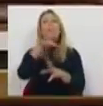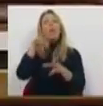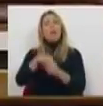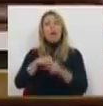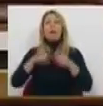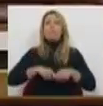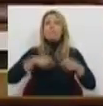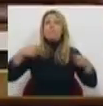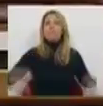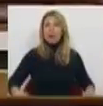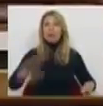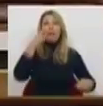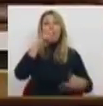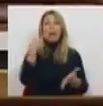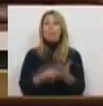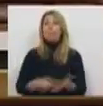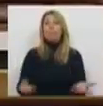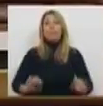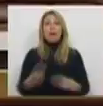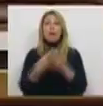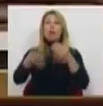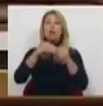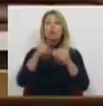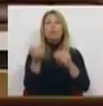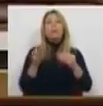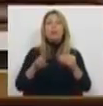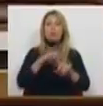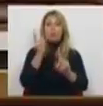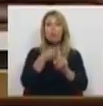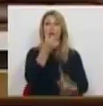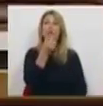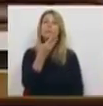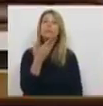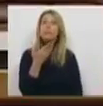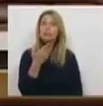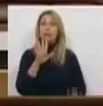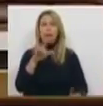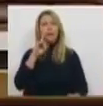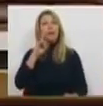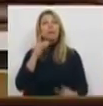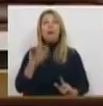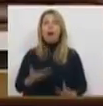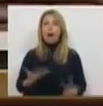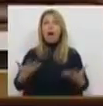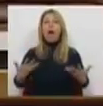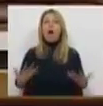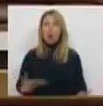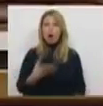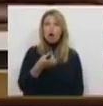ficam isentos do pagamento da sobretaxa em 2017. E temos a garantia que agora são mais